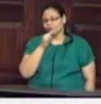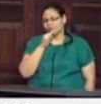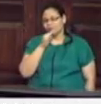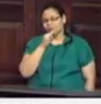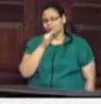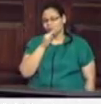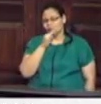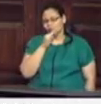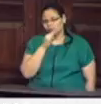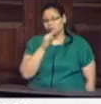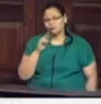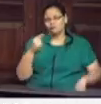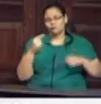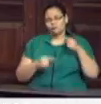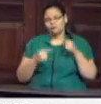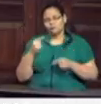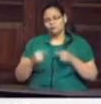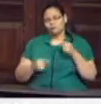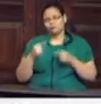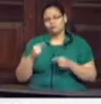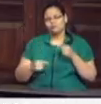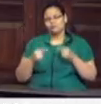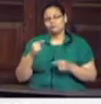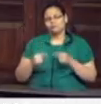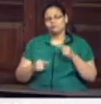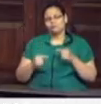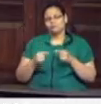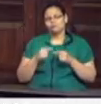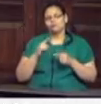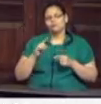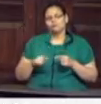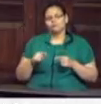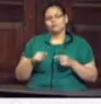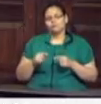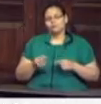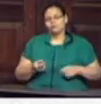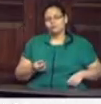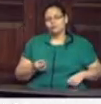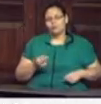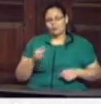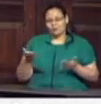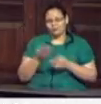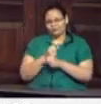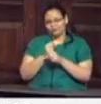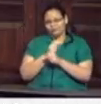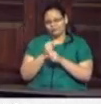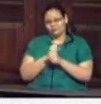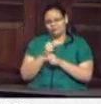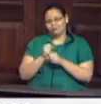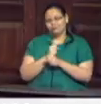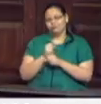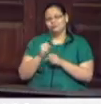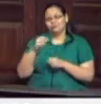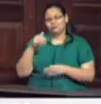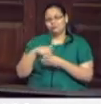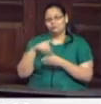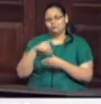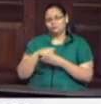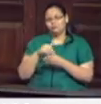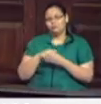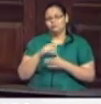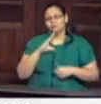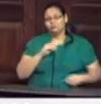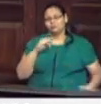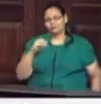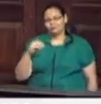deu, populista é quem propõe aumento a servidor público em ano de eleição e depois quer postergar para o